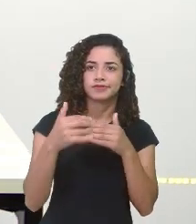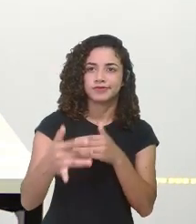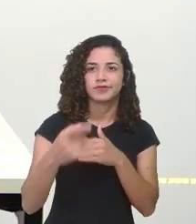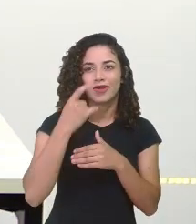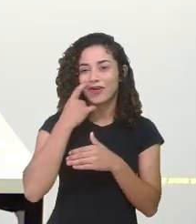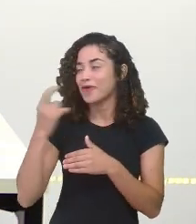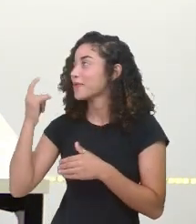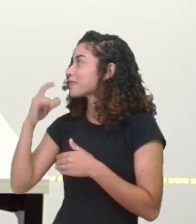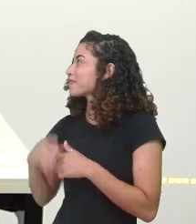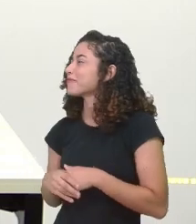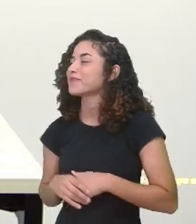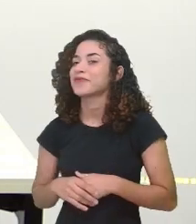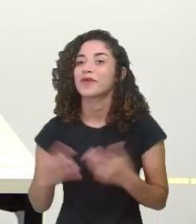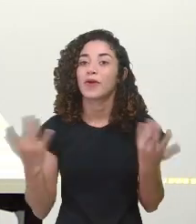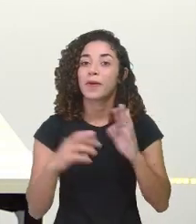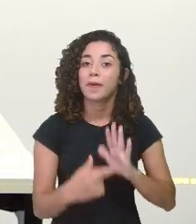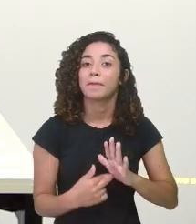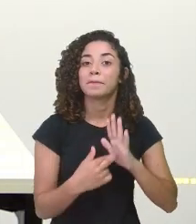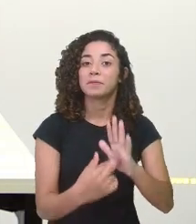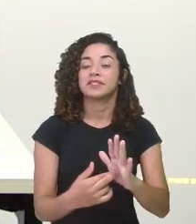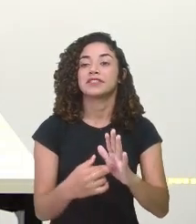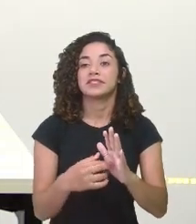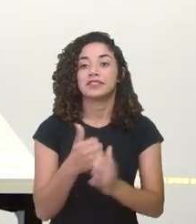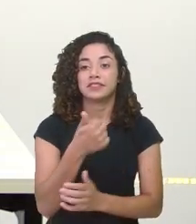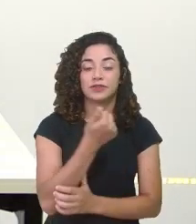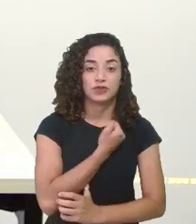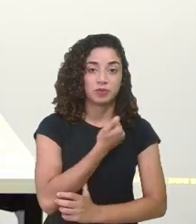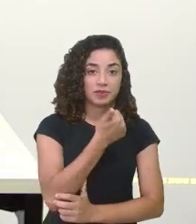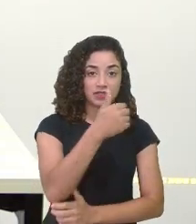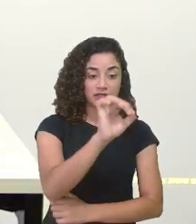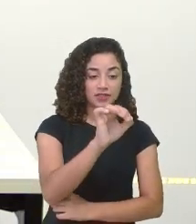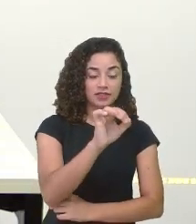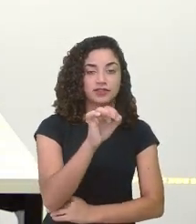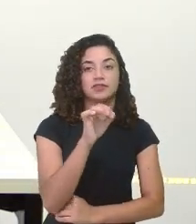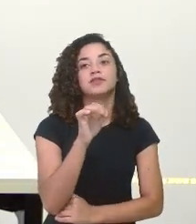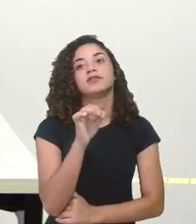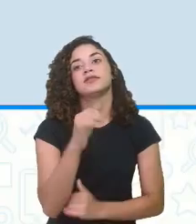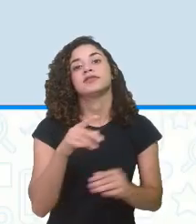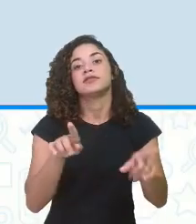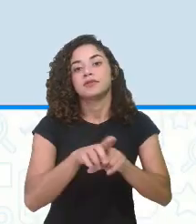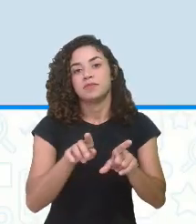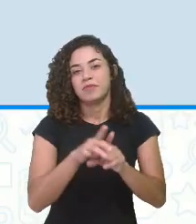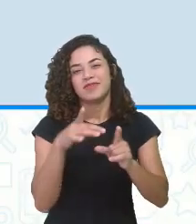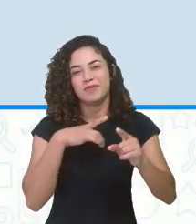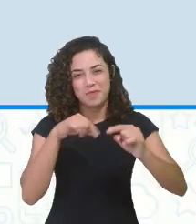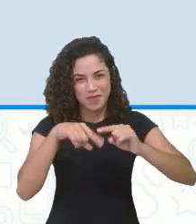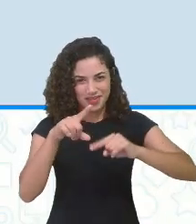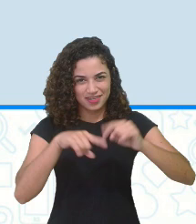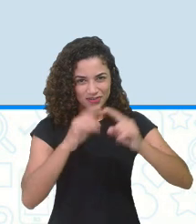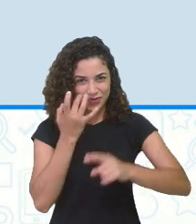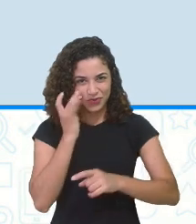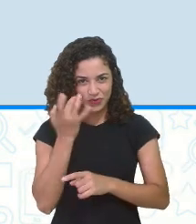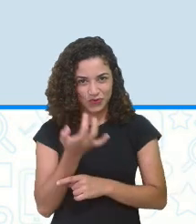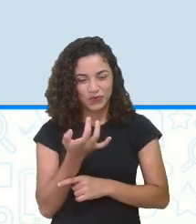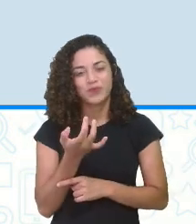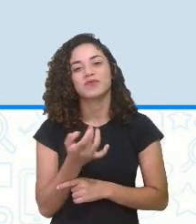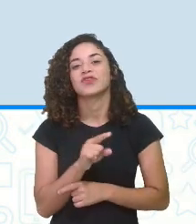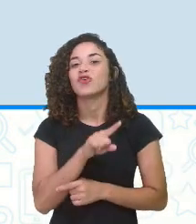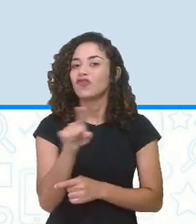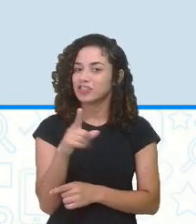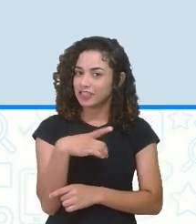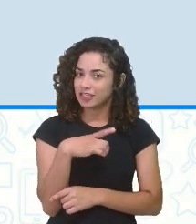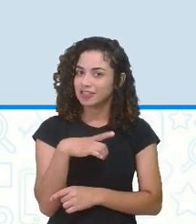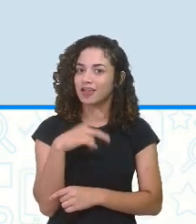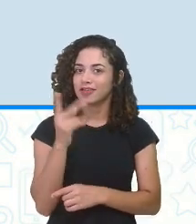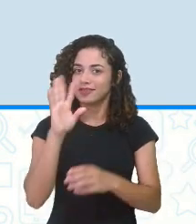hoje. E aí, ó, vou representar a família do 10, o número, e ele em material dourado. E esse material dourado vocês têm